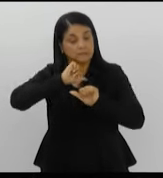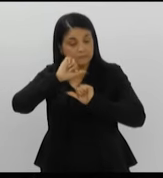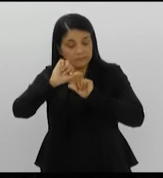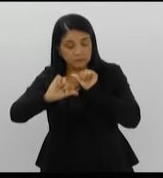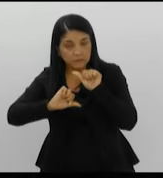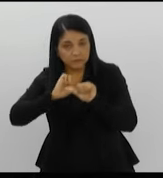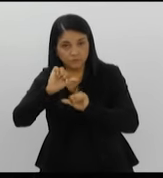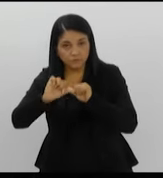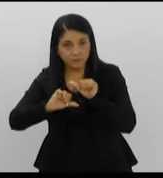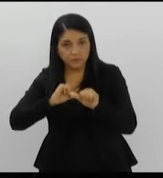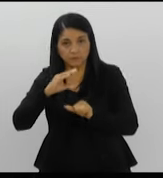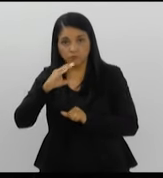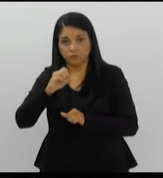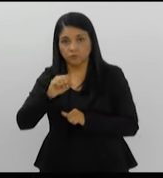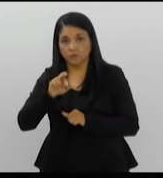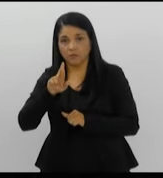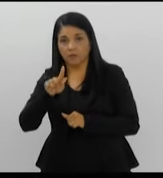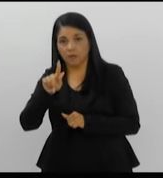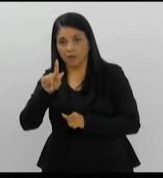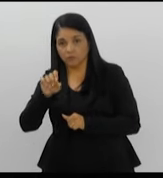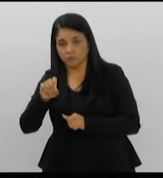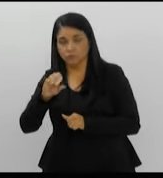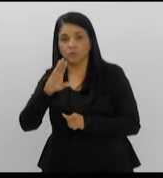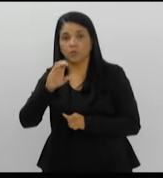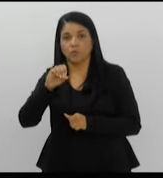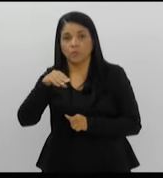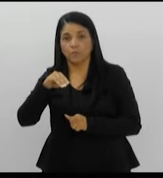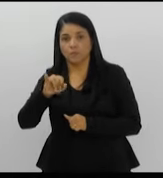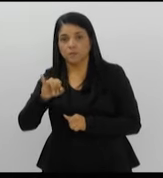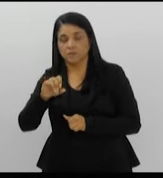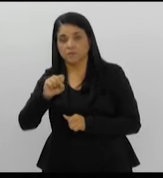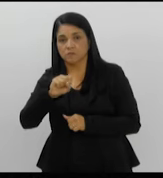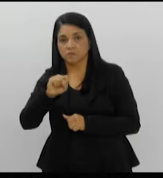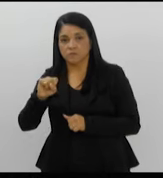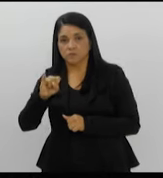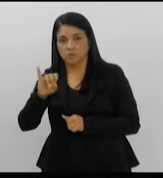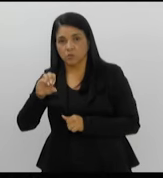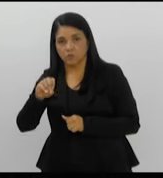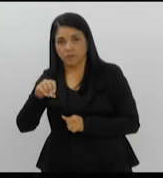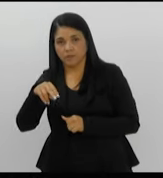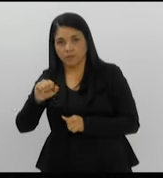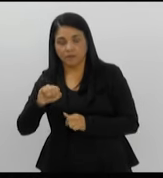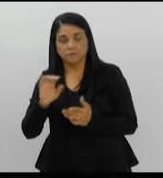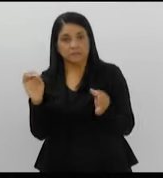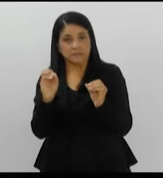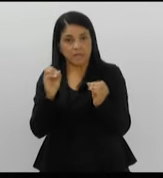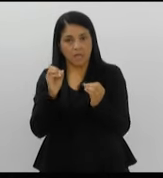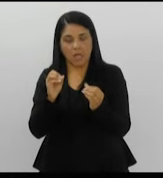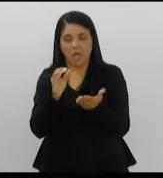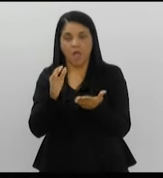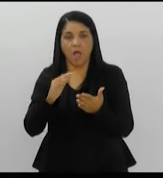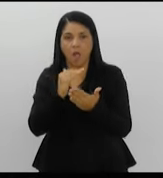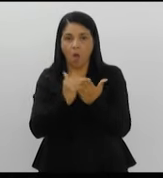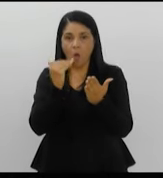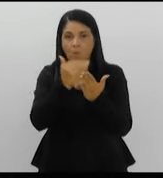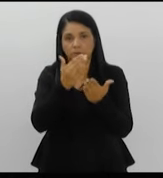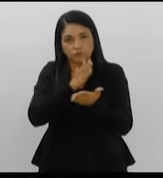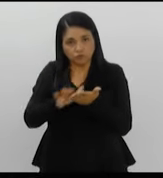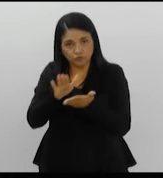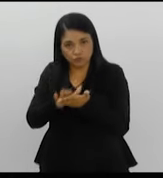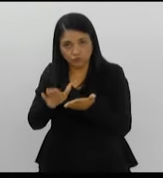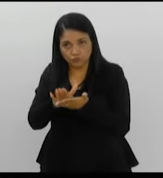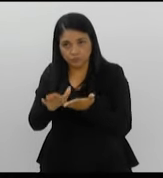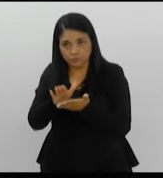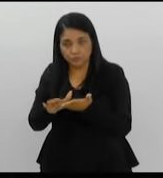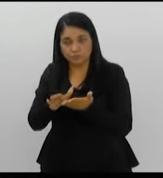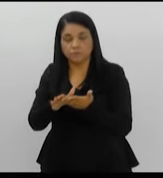de cargos comissionados sem aumento de despesas que vierem a ser